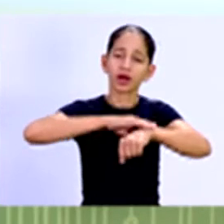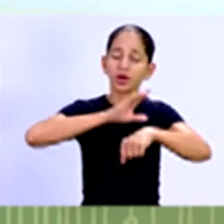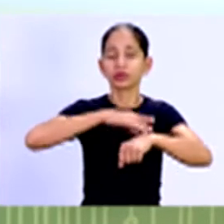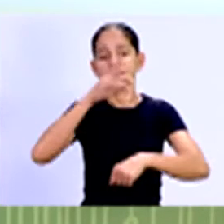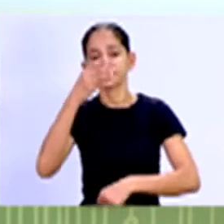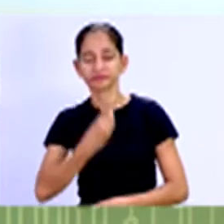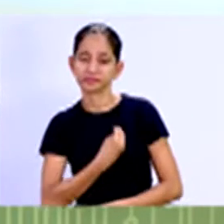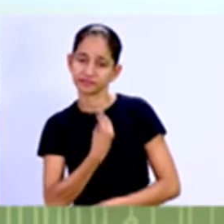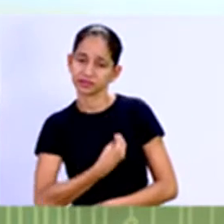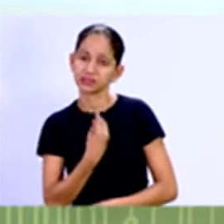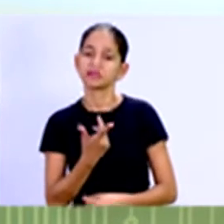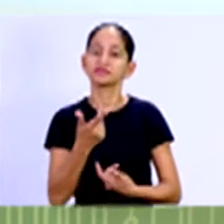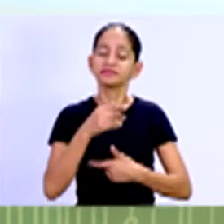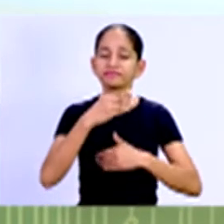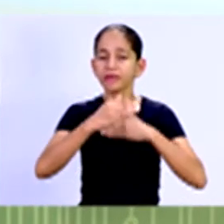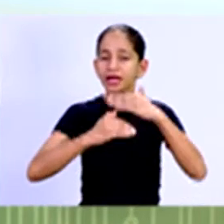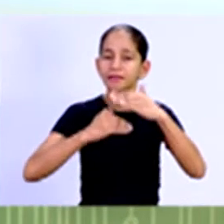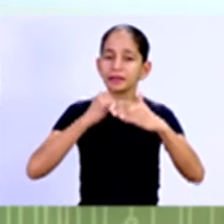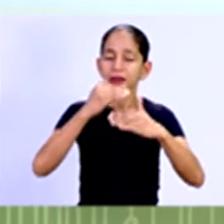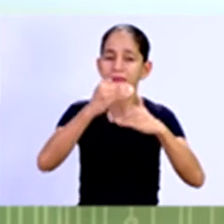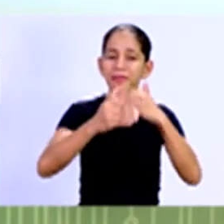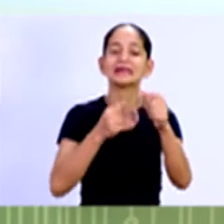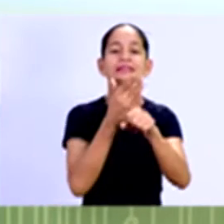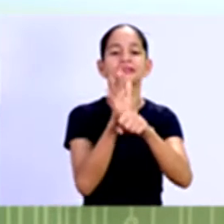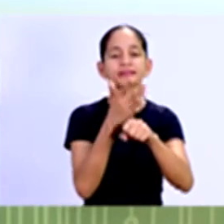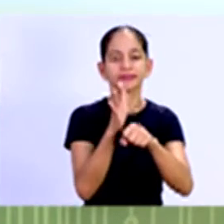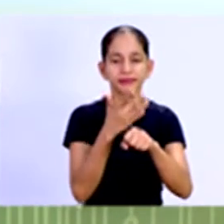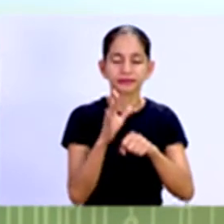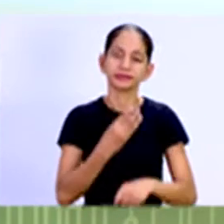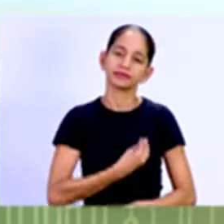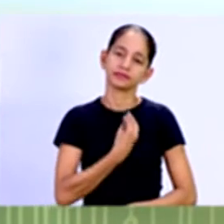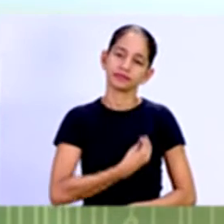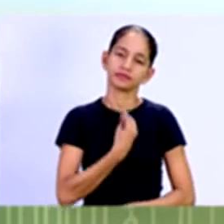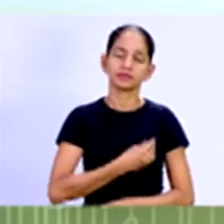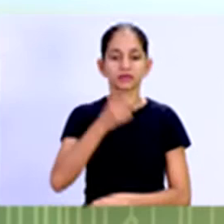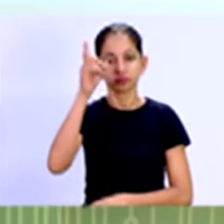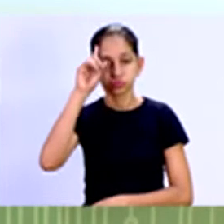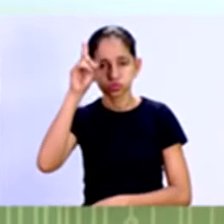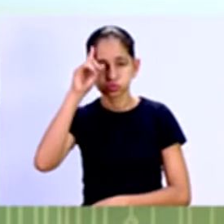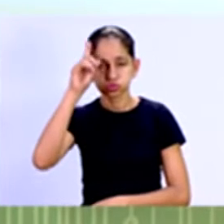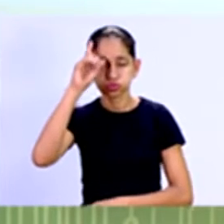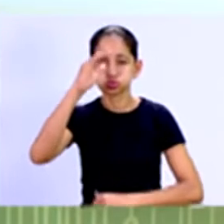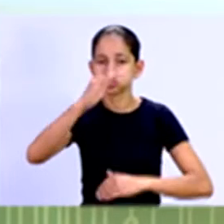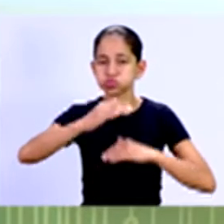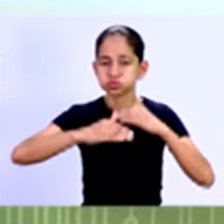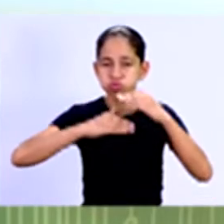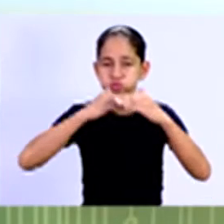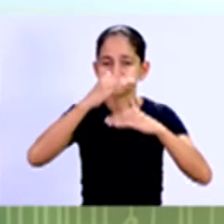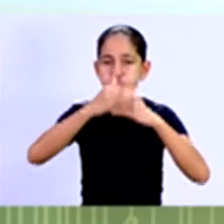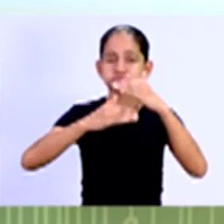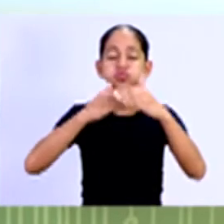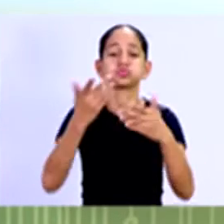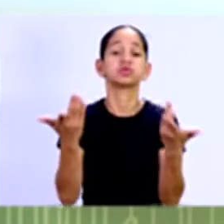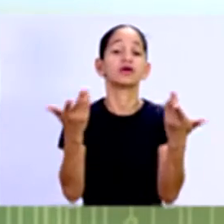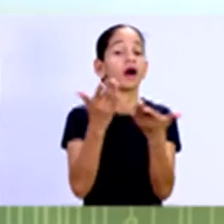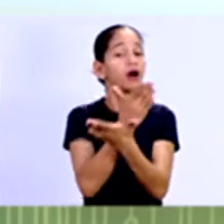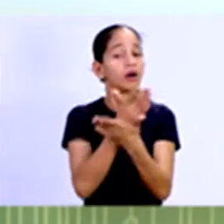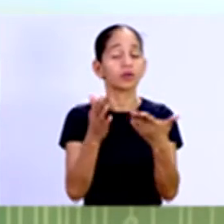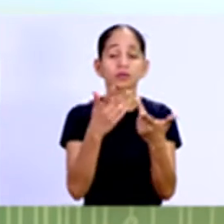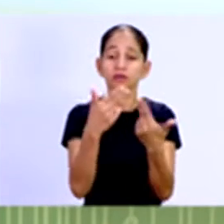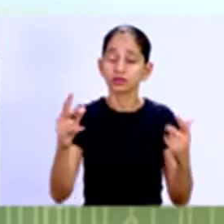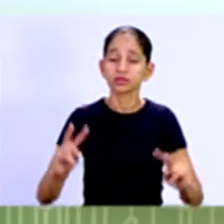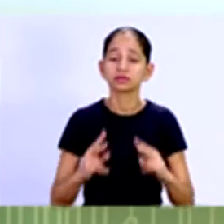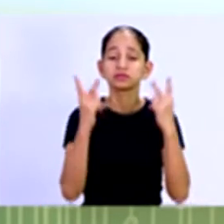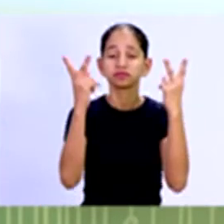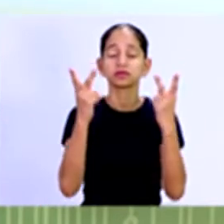situações. A virtude, ela vem com esse exercício diário, né, da busca de princípios